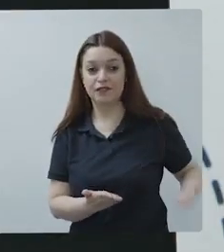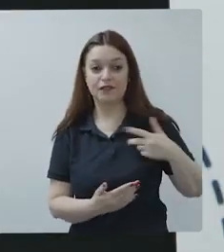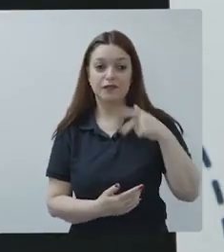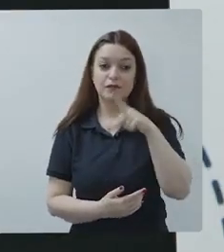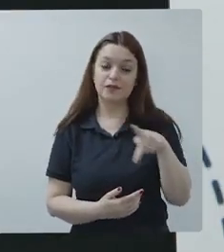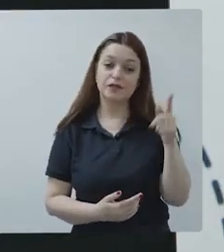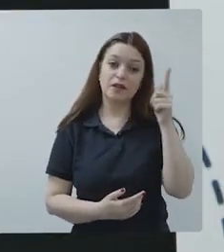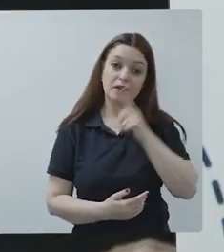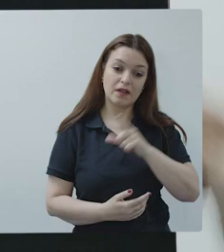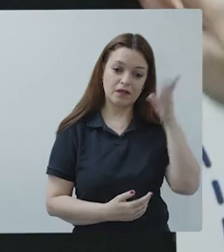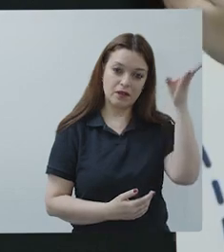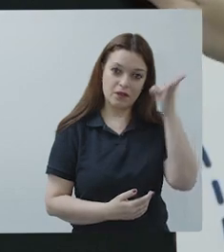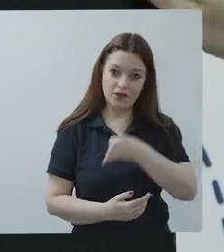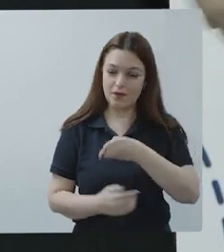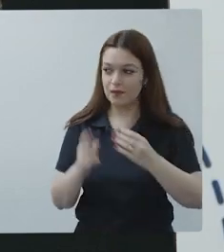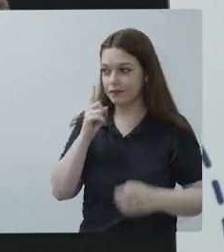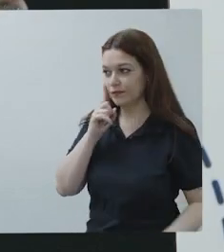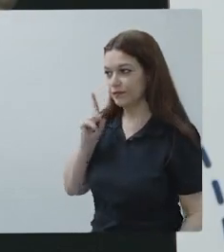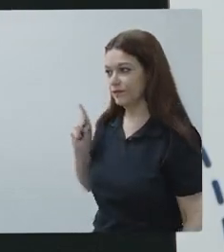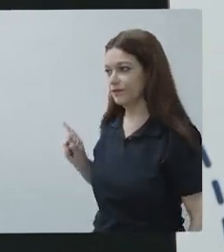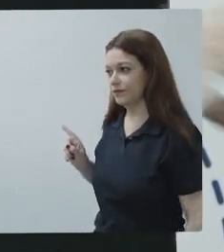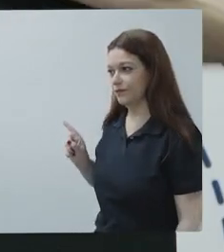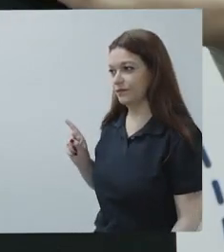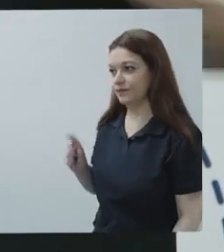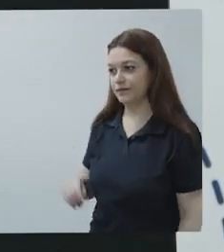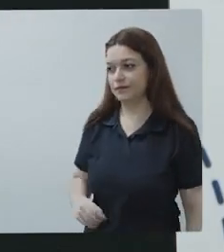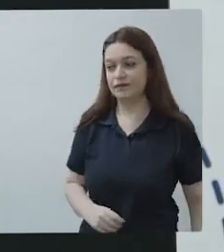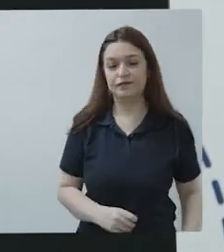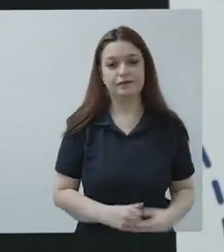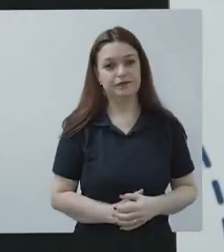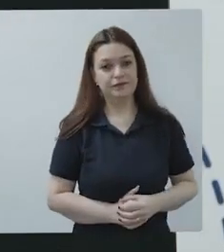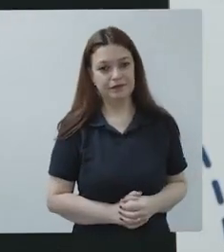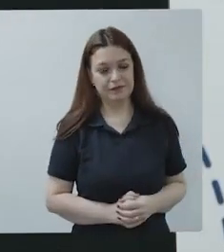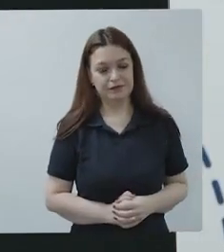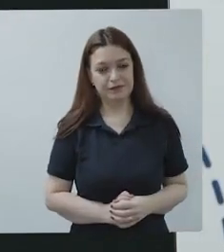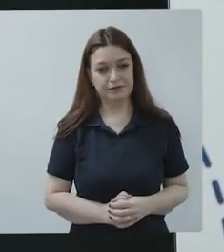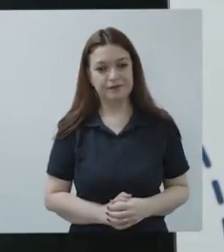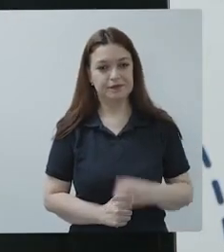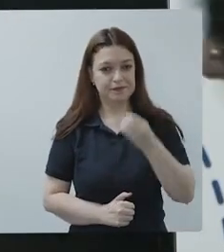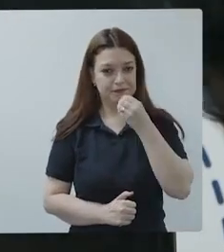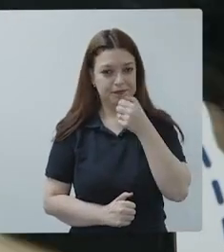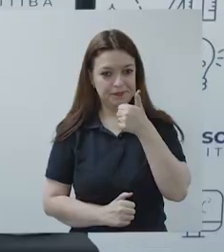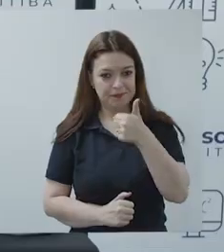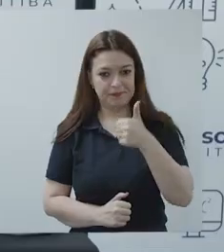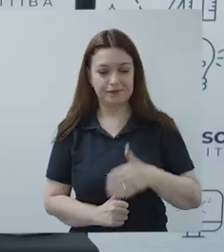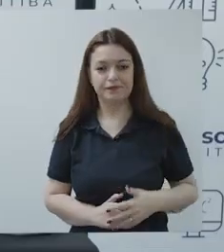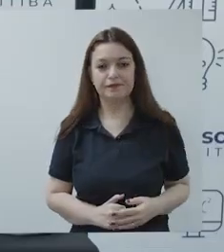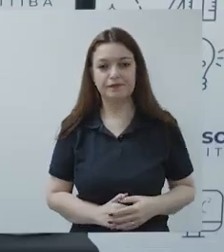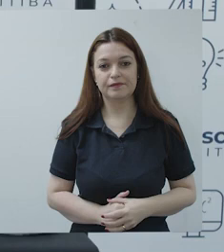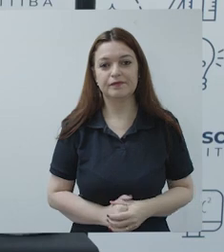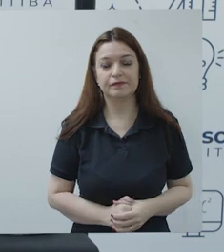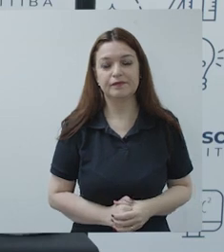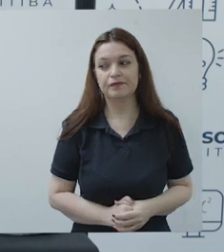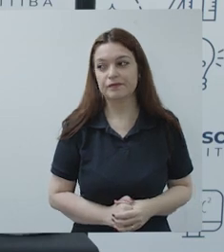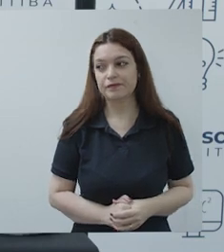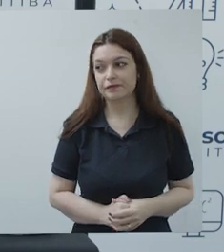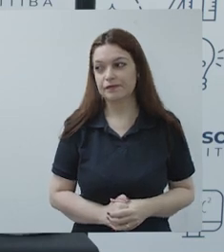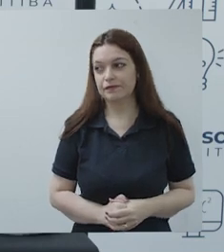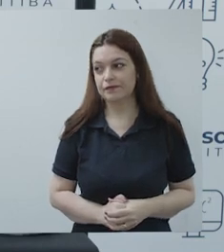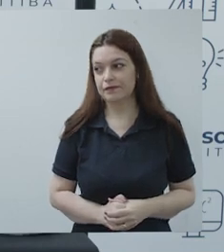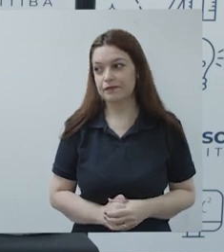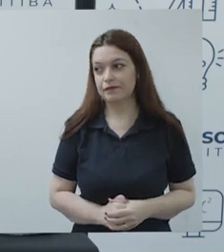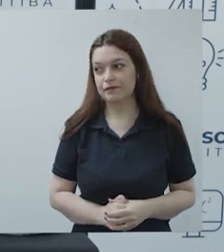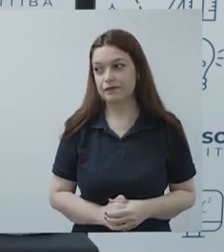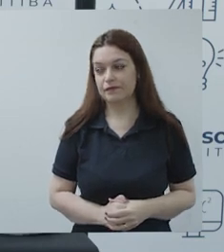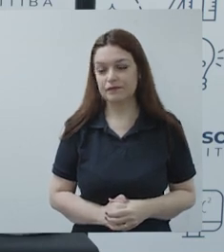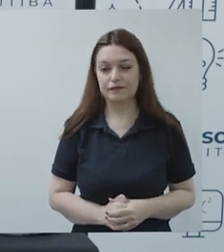diagonal. Diagonal. Então, um ponto pra você. Pra mim. Ó, pontinho pra mim. Muito bem. Um ponto pra professora Simone.